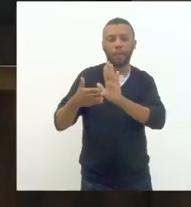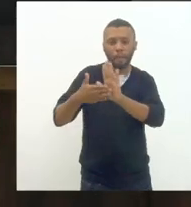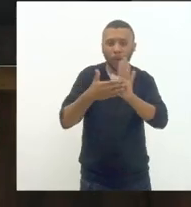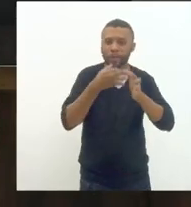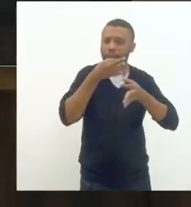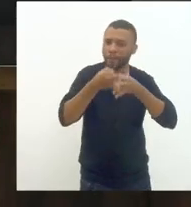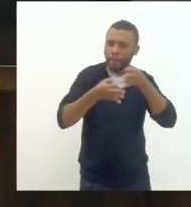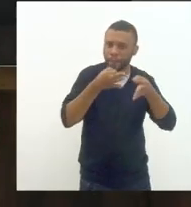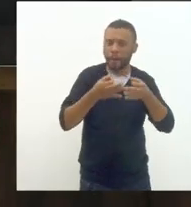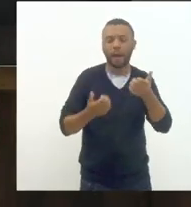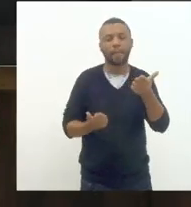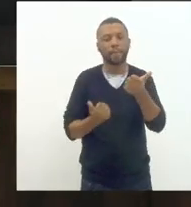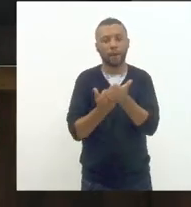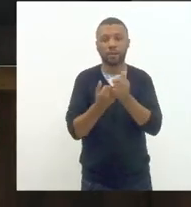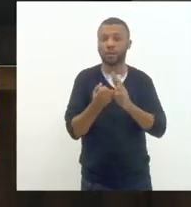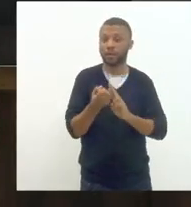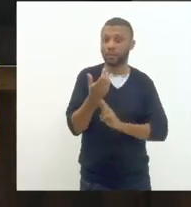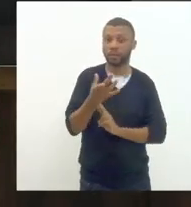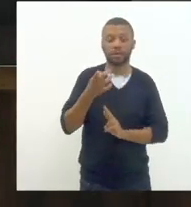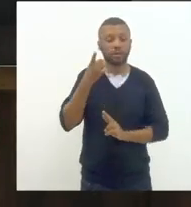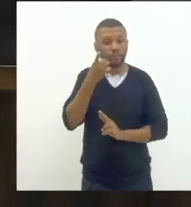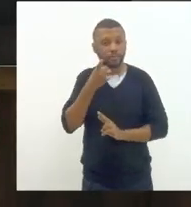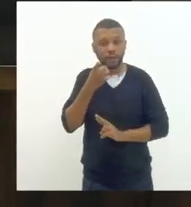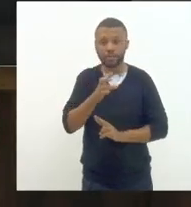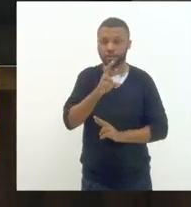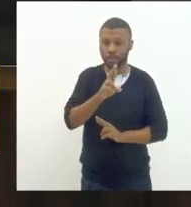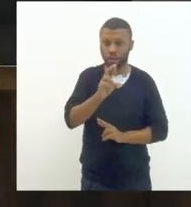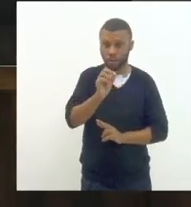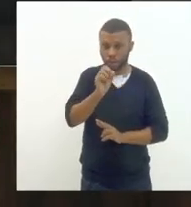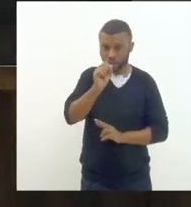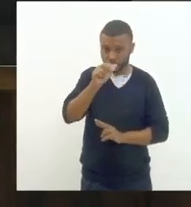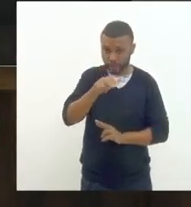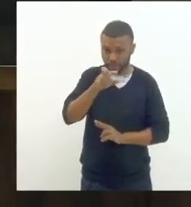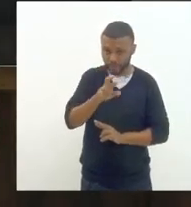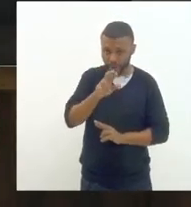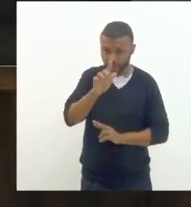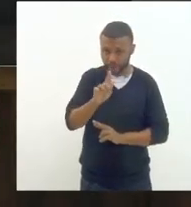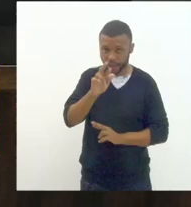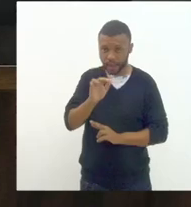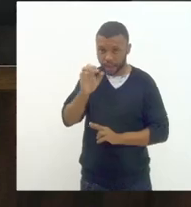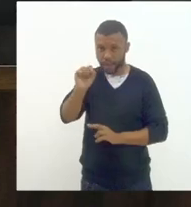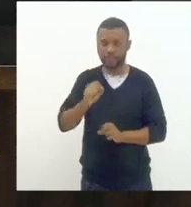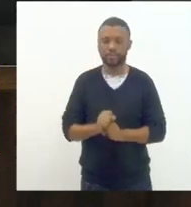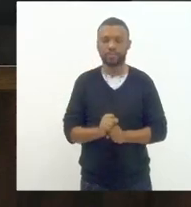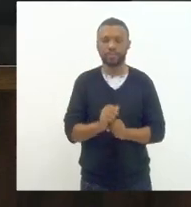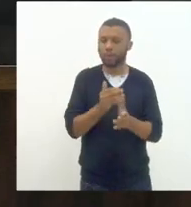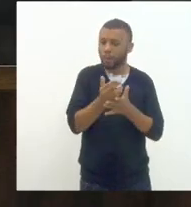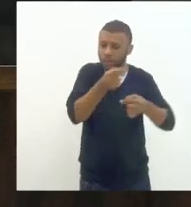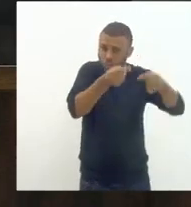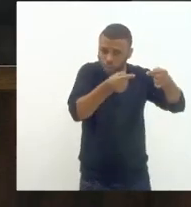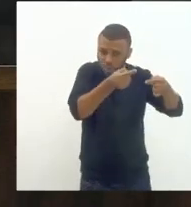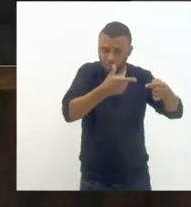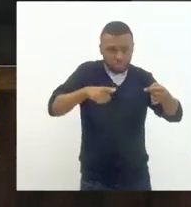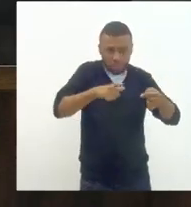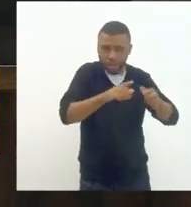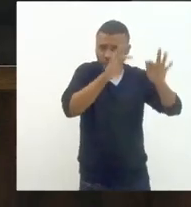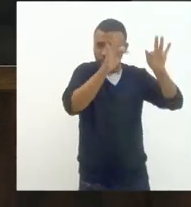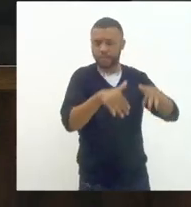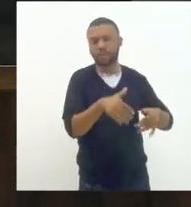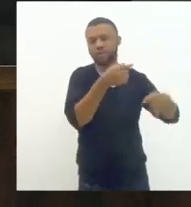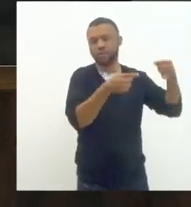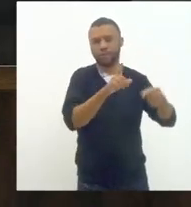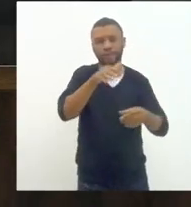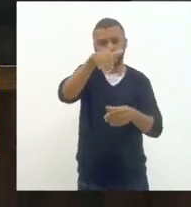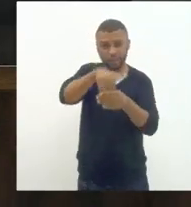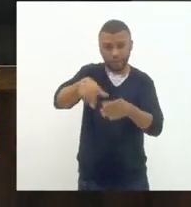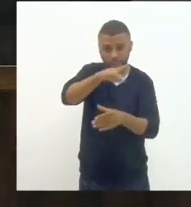Externas, favorável ao relator deputado Rosenberg Reis. Em discussão, não havendo que queira discutir, encerrada a discussão, em votação, os senhores